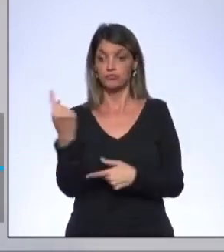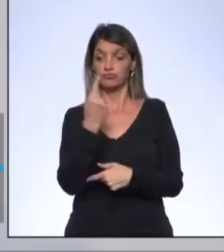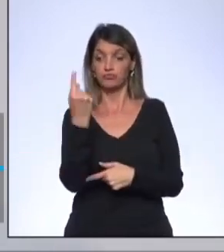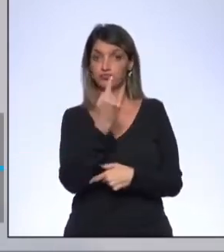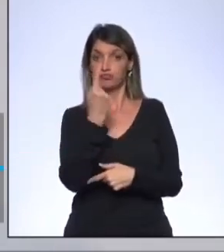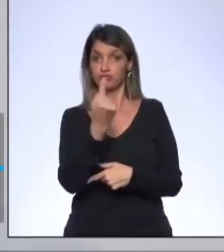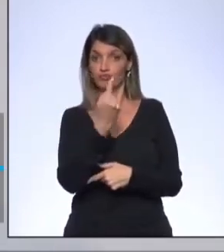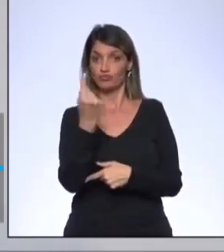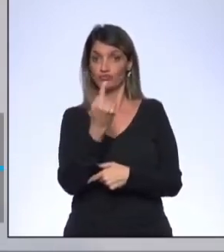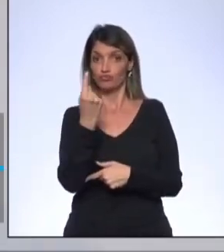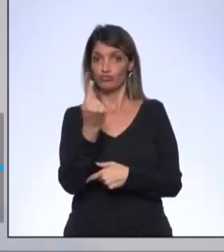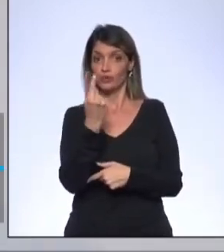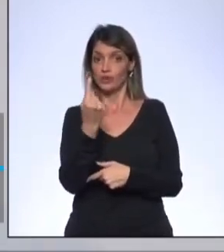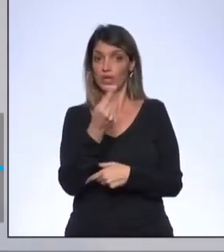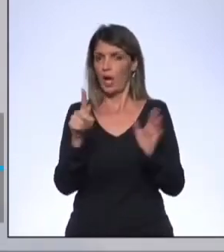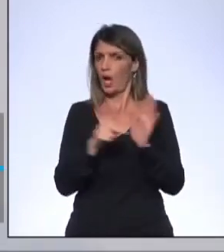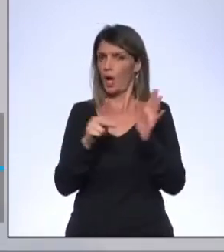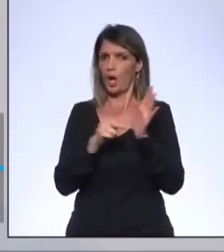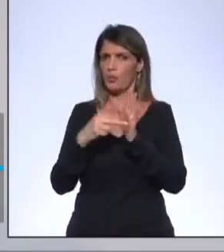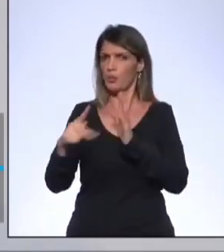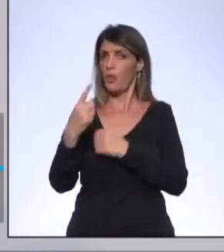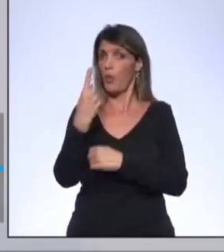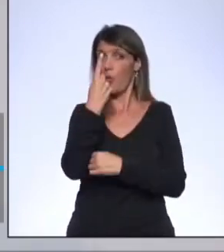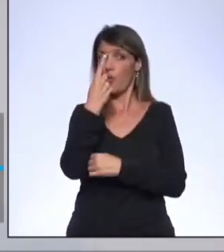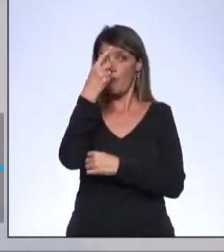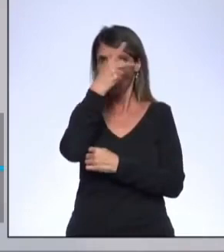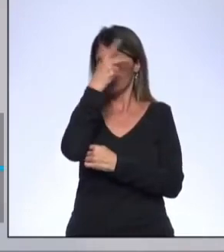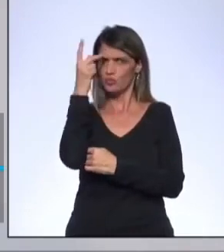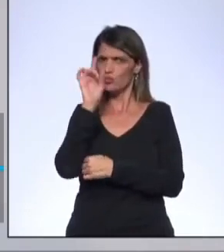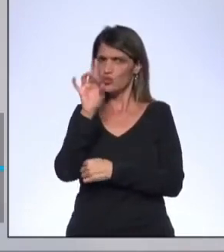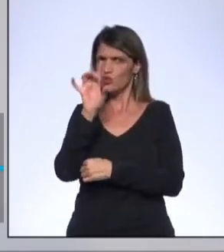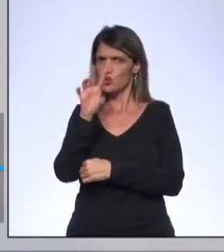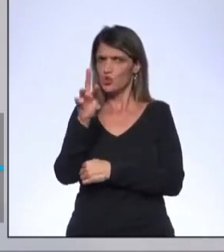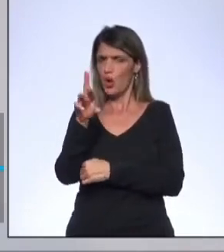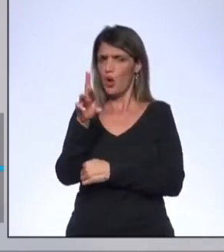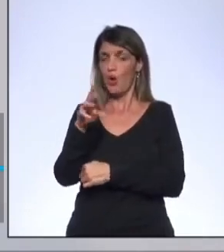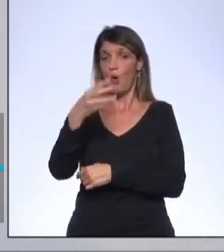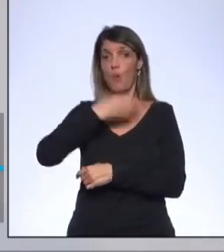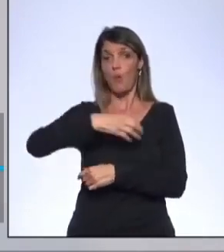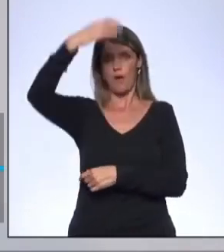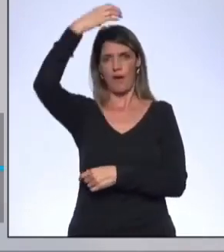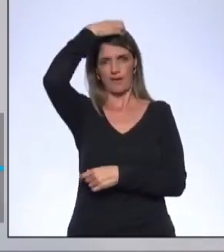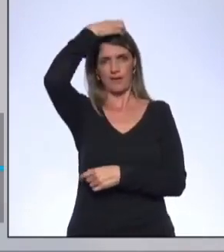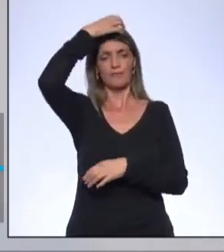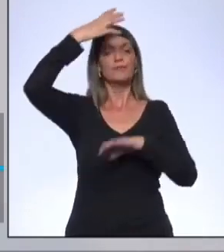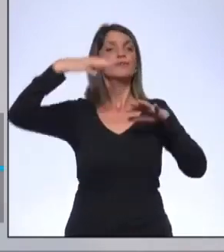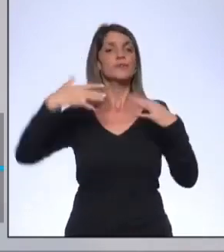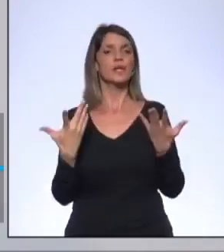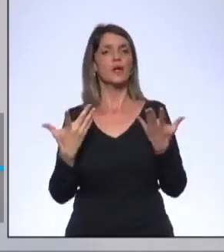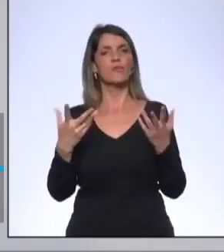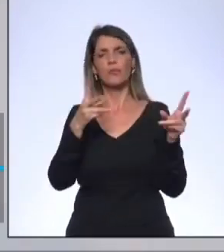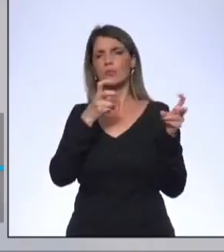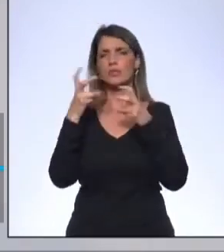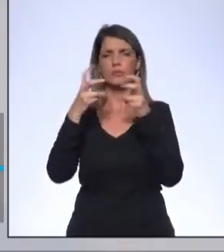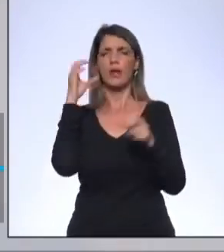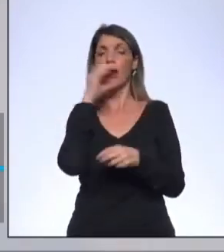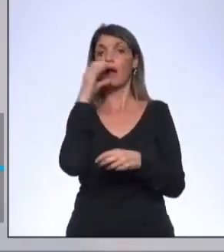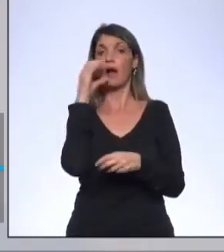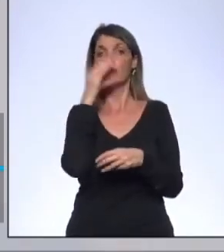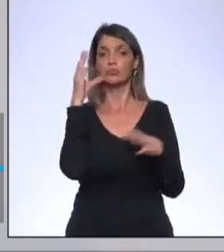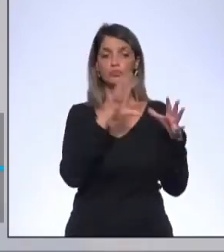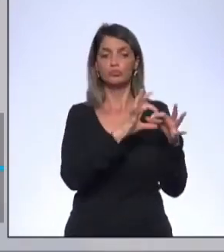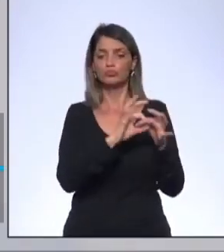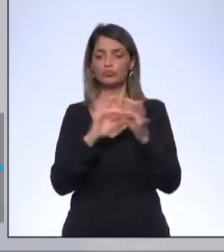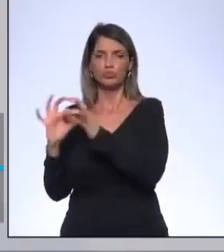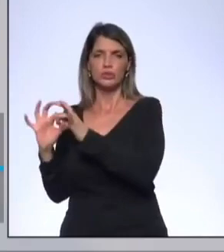unificada, personificada na figura de uma pessoa só, que é o rei. Tá? Então a gente vai dar uma olhadinha rapidamente no